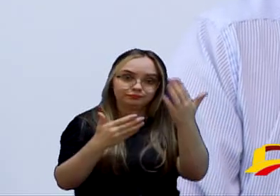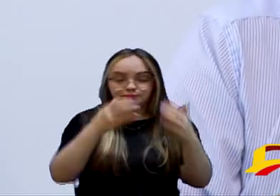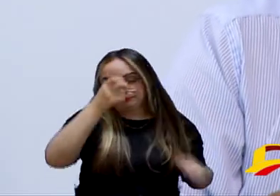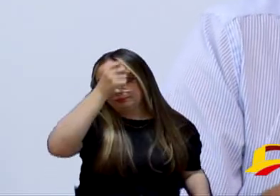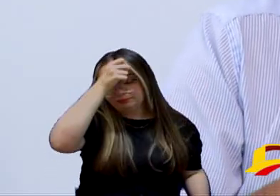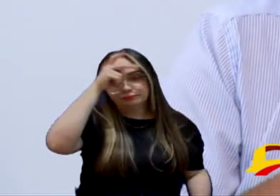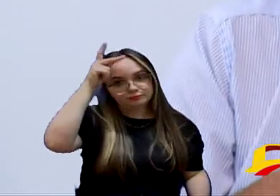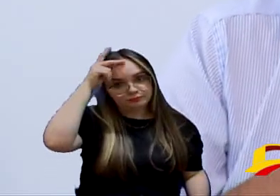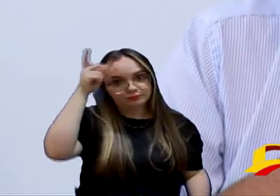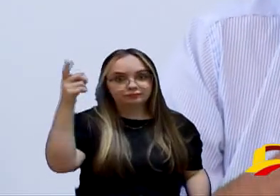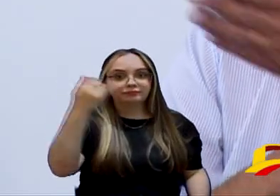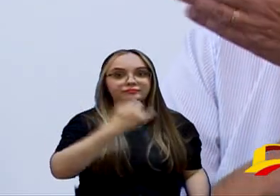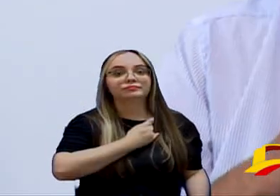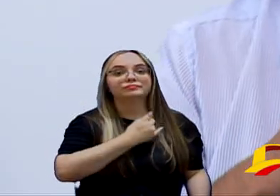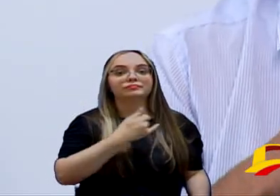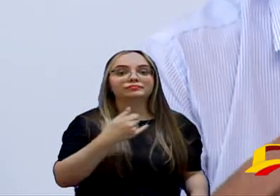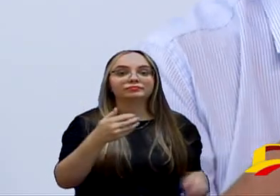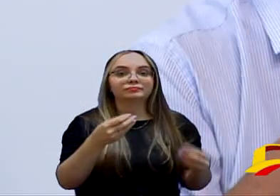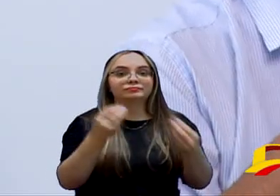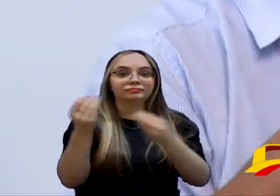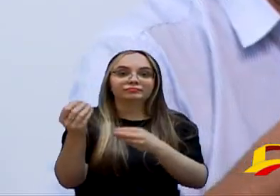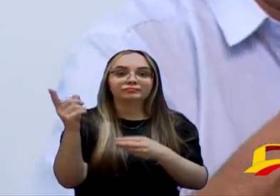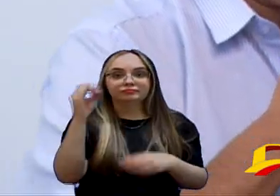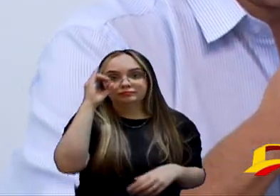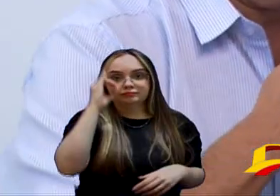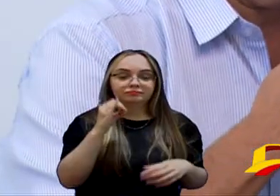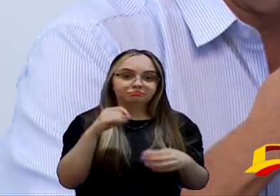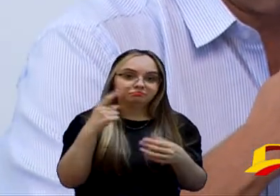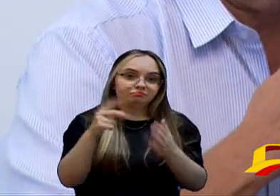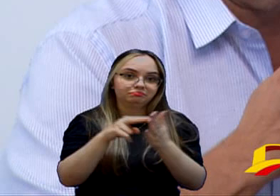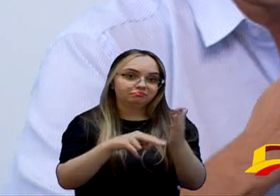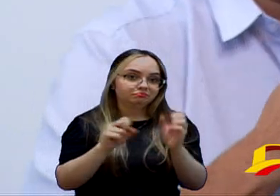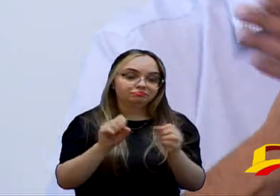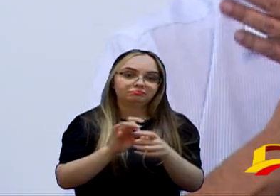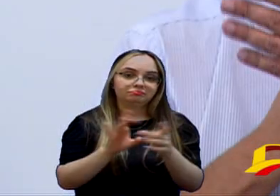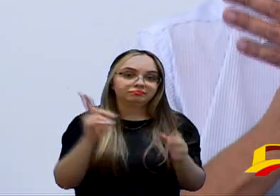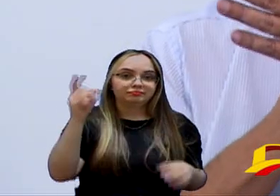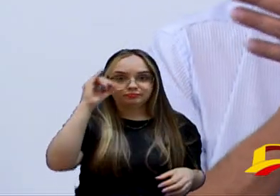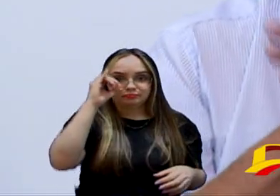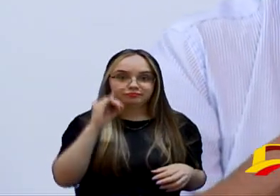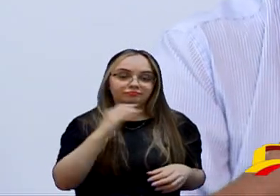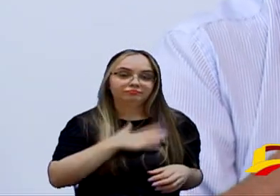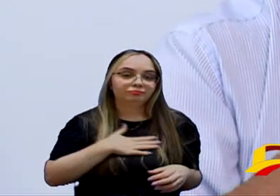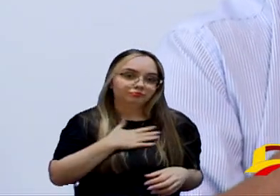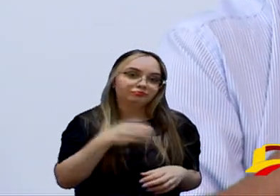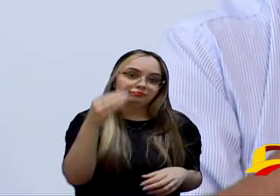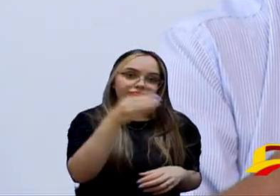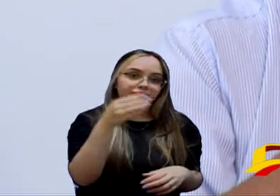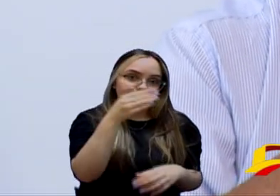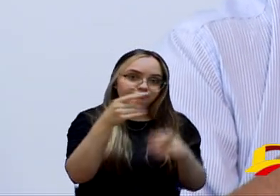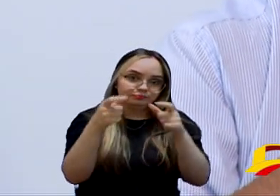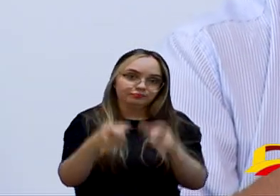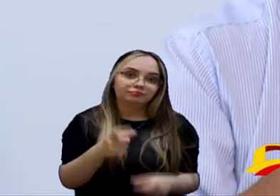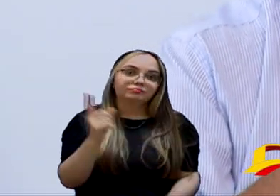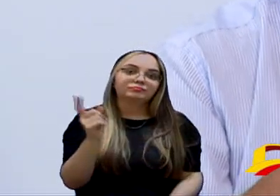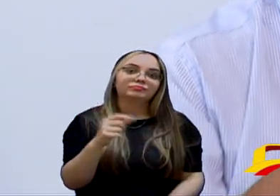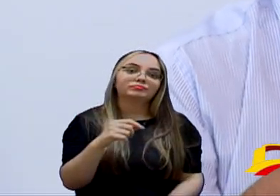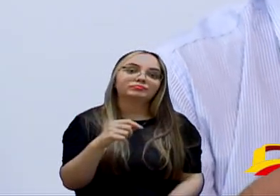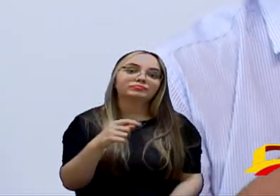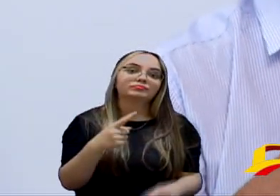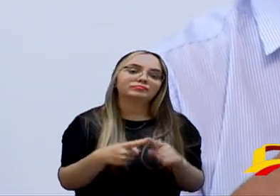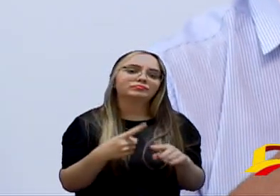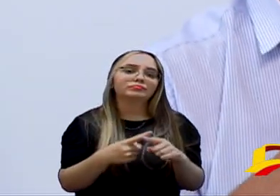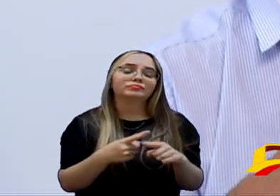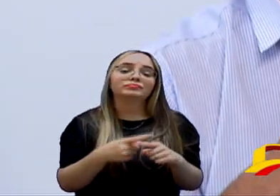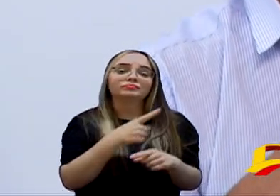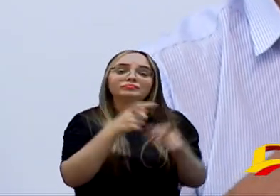né ele me comunicou até vou passar o projeto se ela quiser ver o projeto tudo sei que era também ela gosta do mercado até